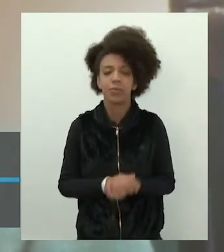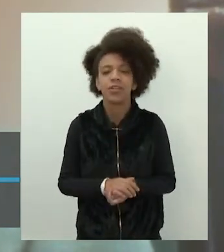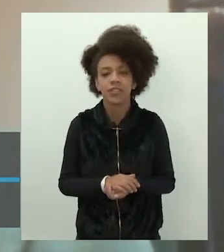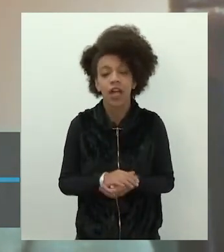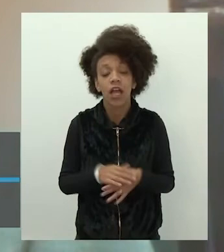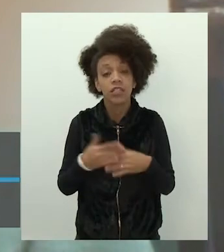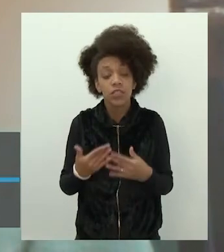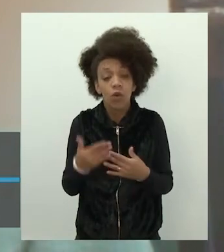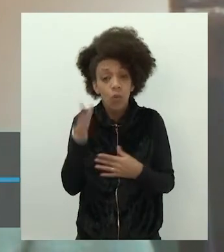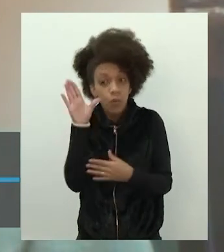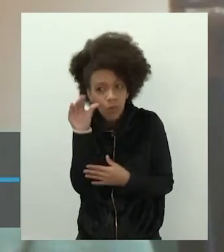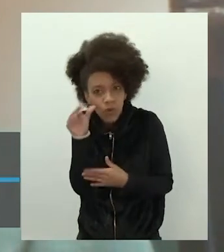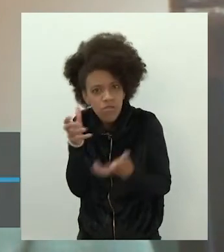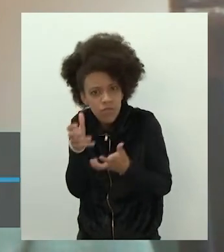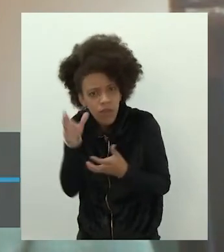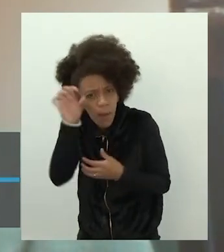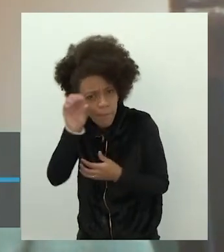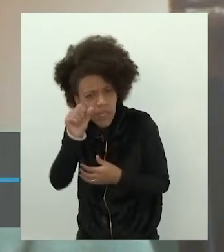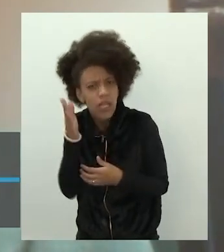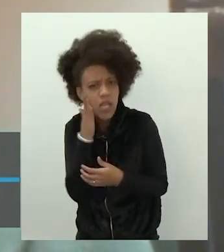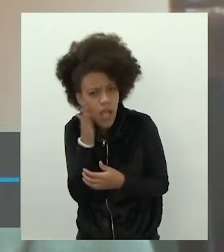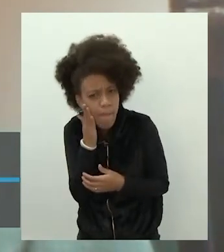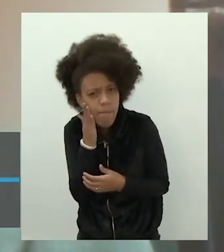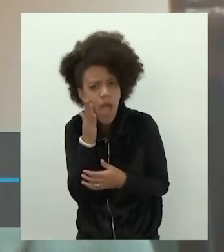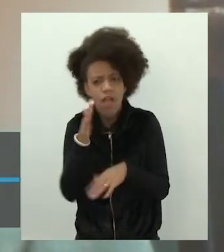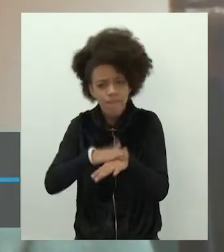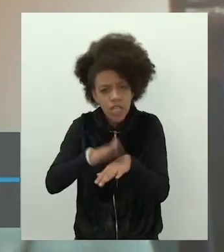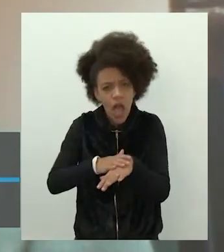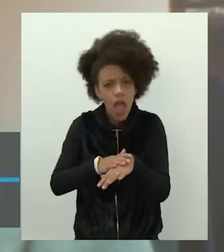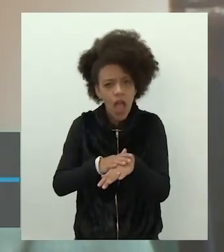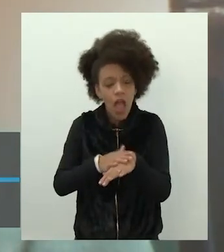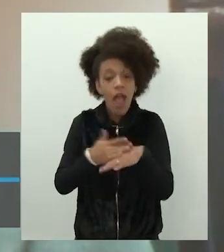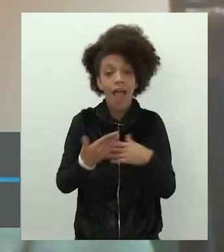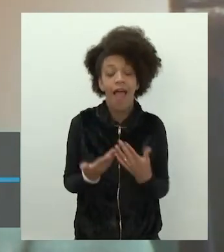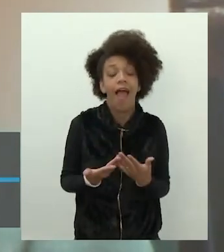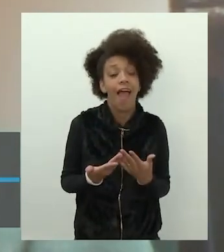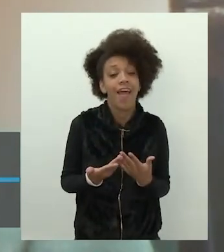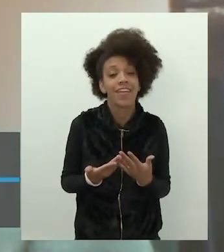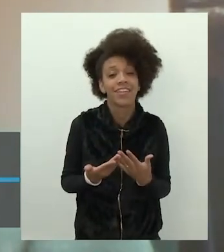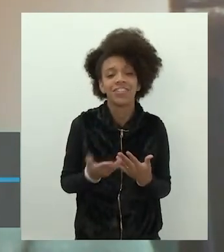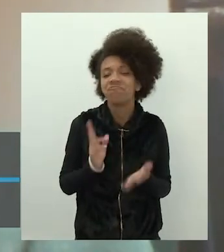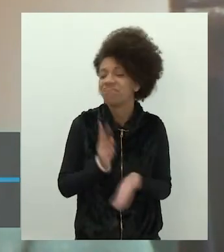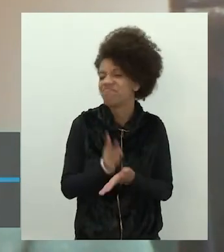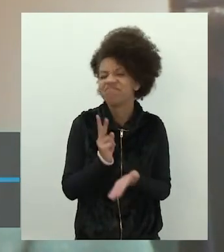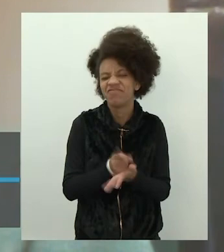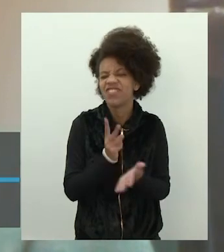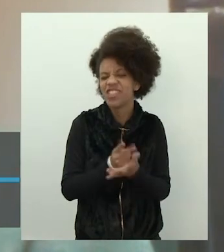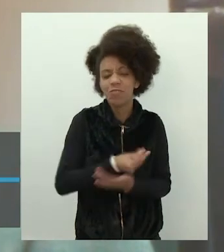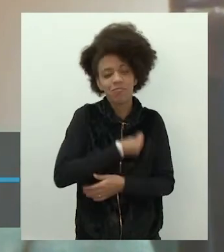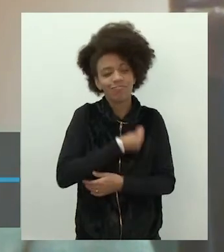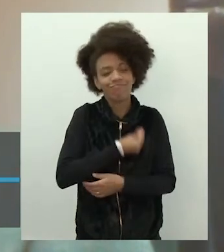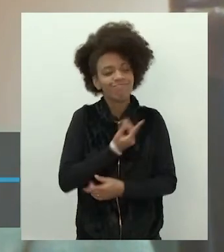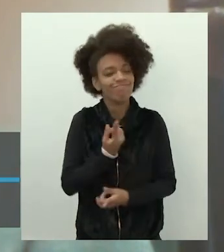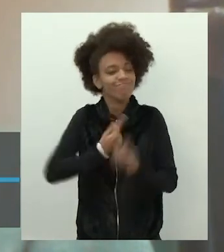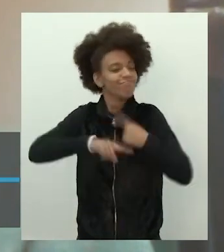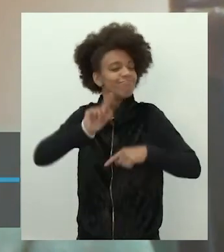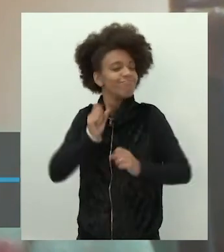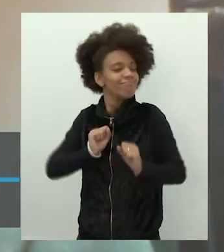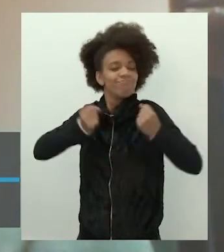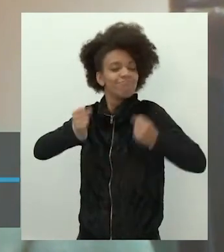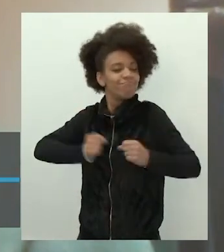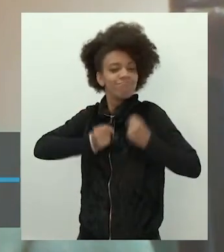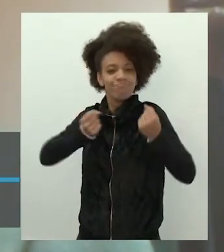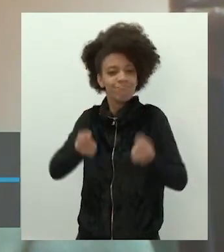você é curioso, quer aprender, quer saber, quer fazer, você está sempre vivo, está sempre ativo na